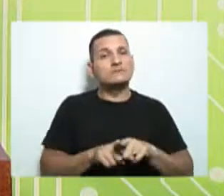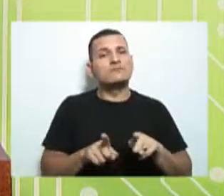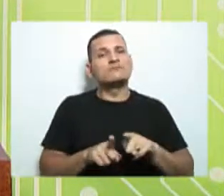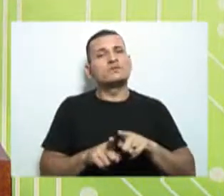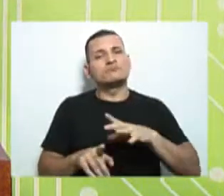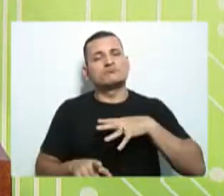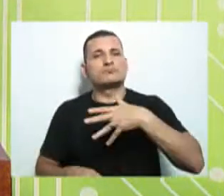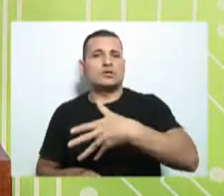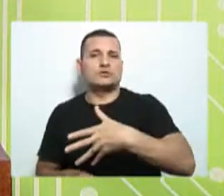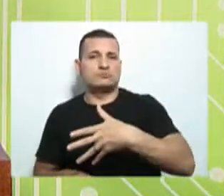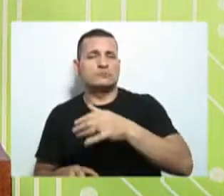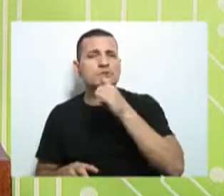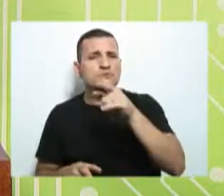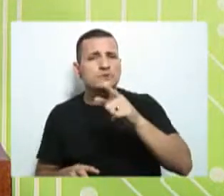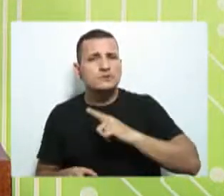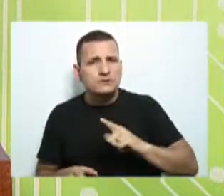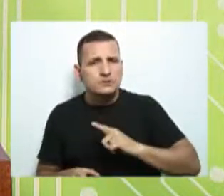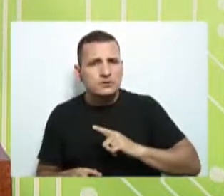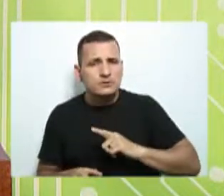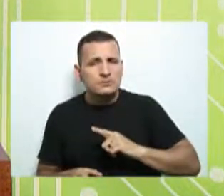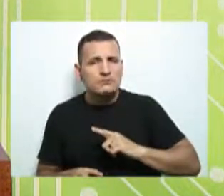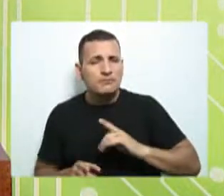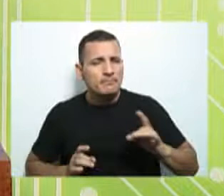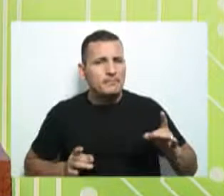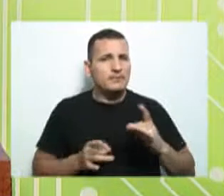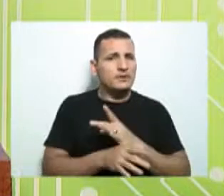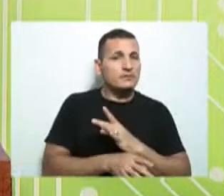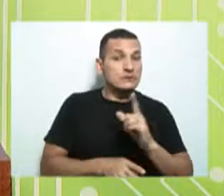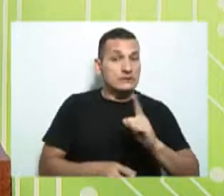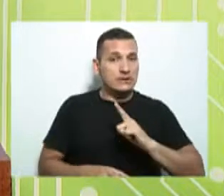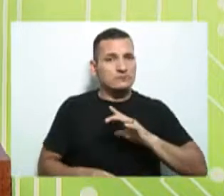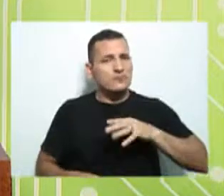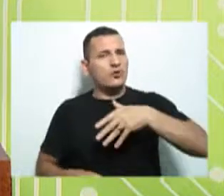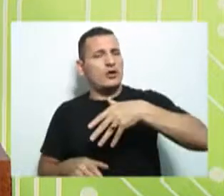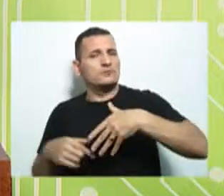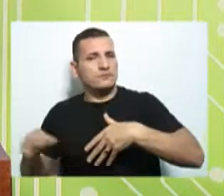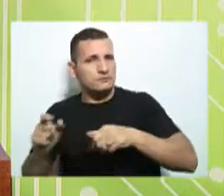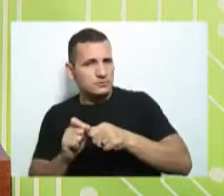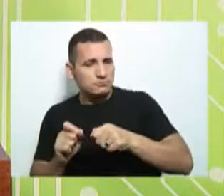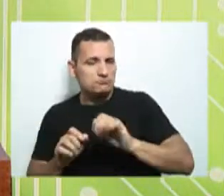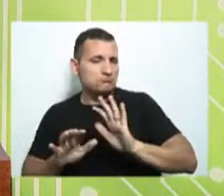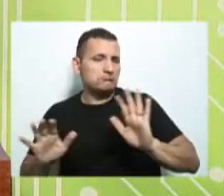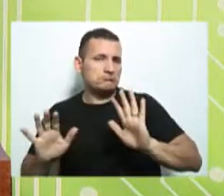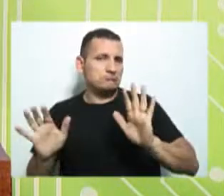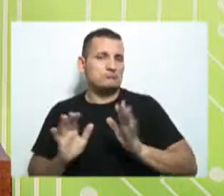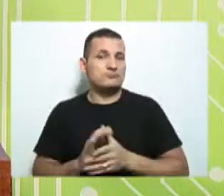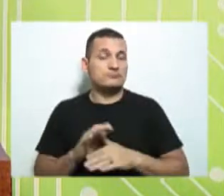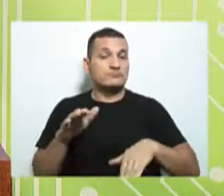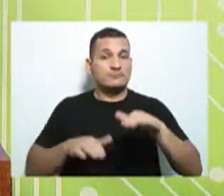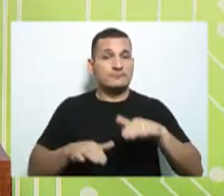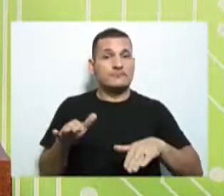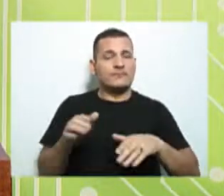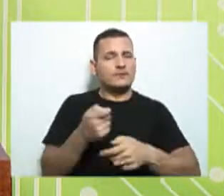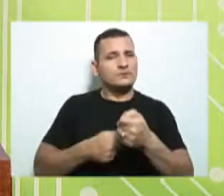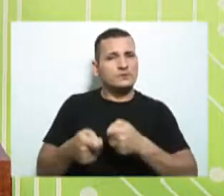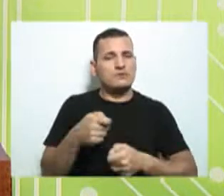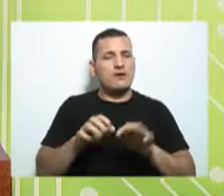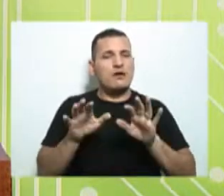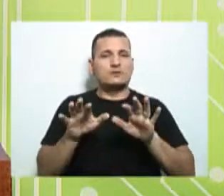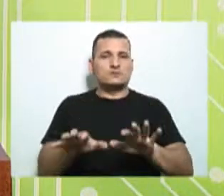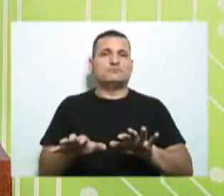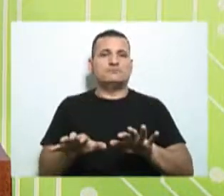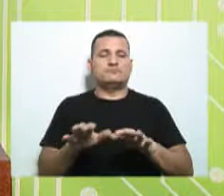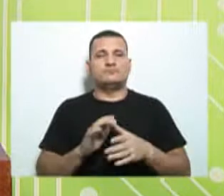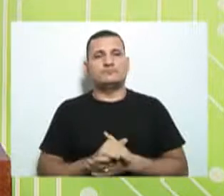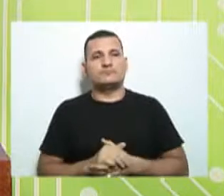Você está preparado para aquilo que está acontecendo e tem a atitude de ir lá e fazer. Muitas vezes a negociação é desta forma, tá